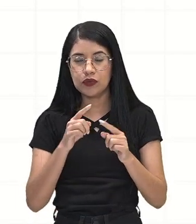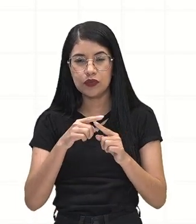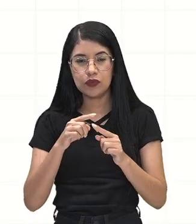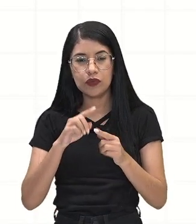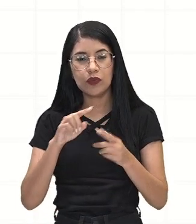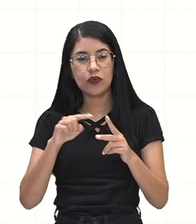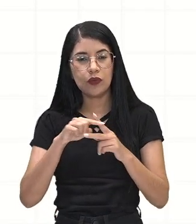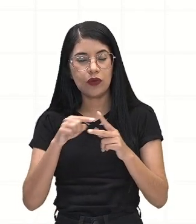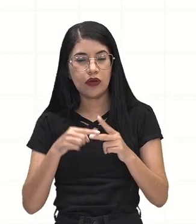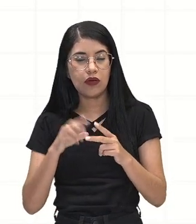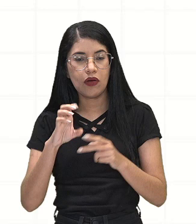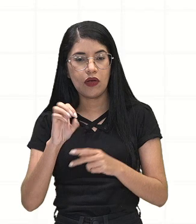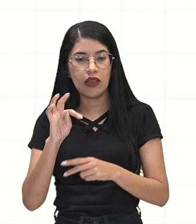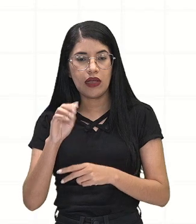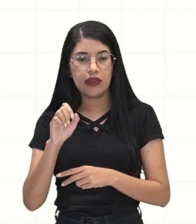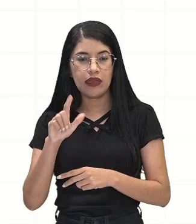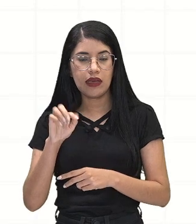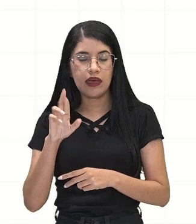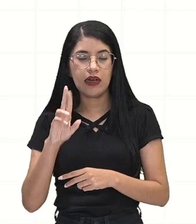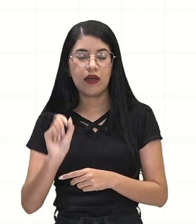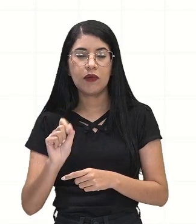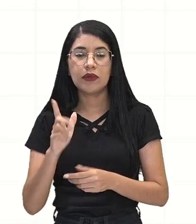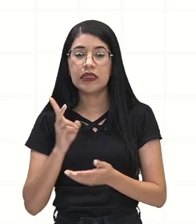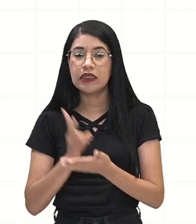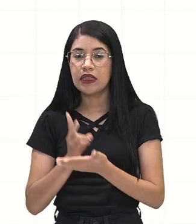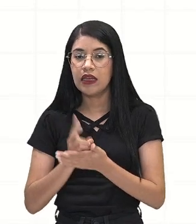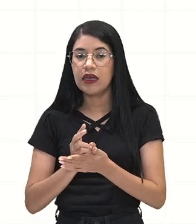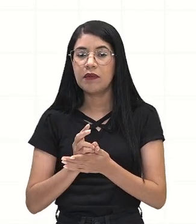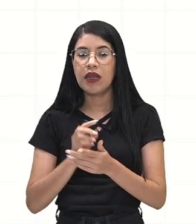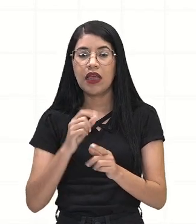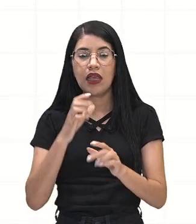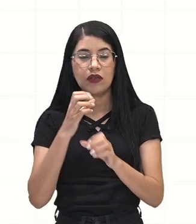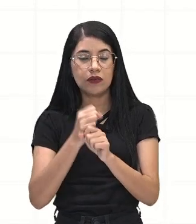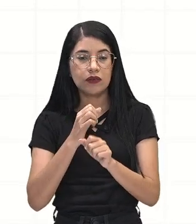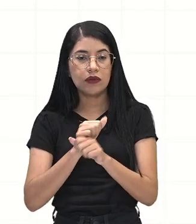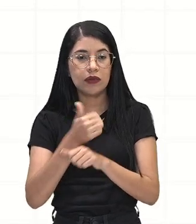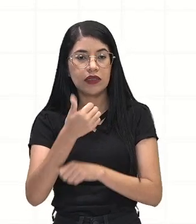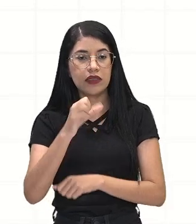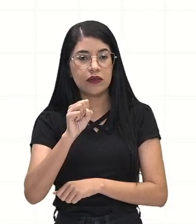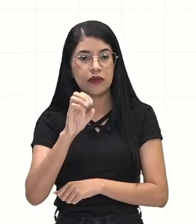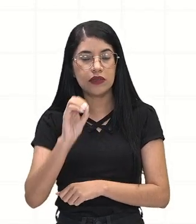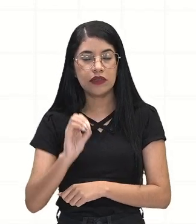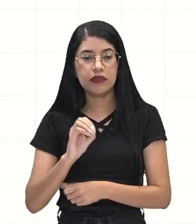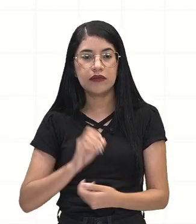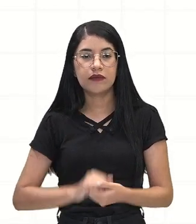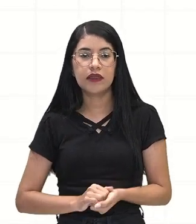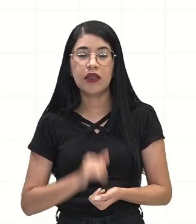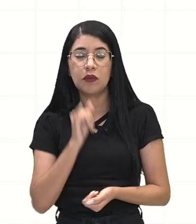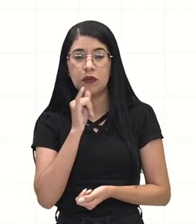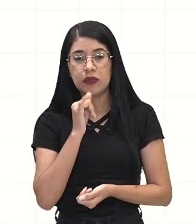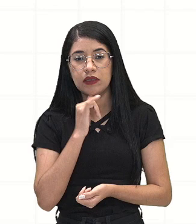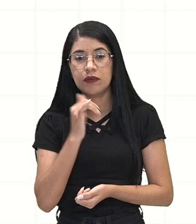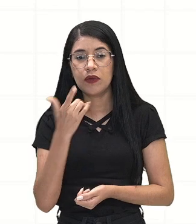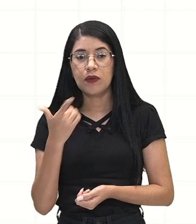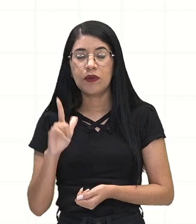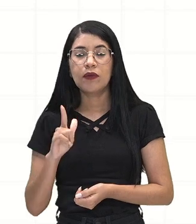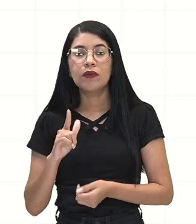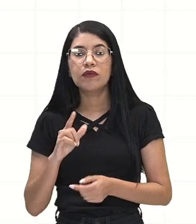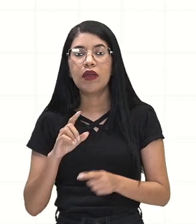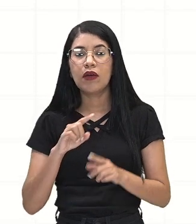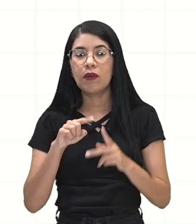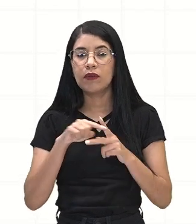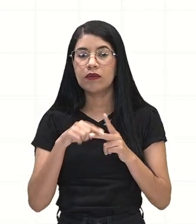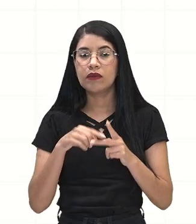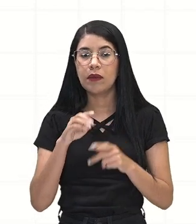tem que ser 180 graus. E, né, B mais G, de forma,